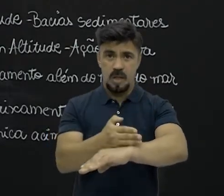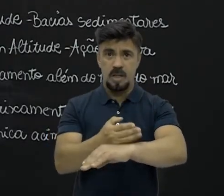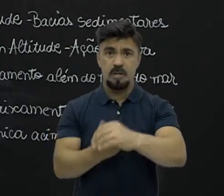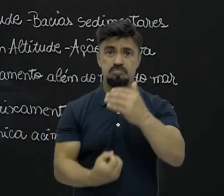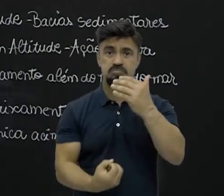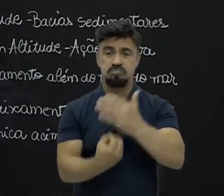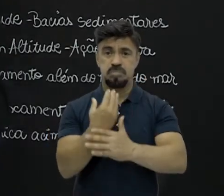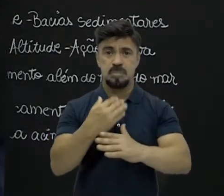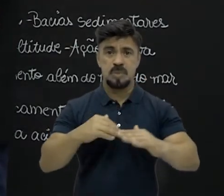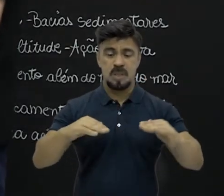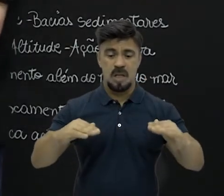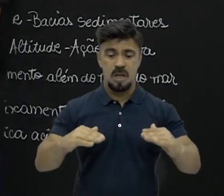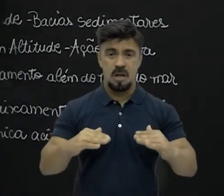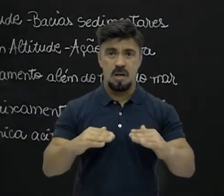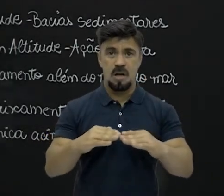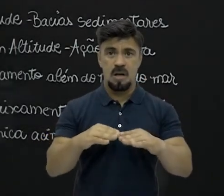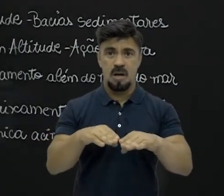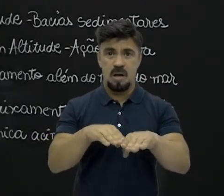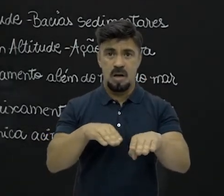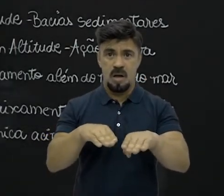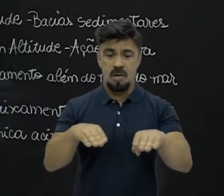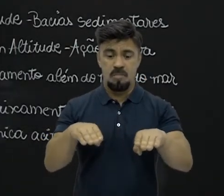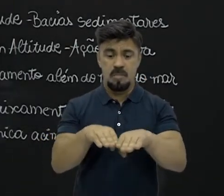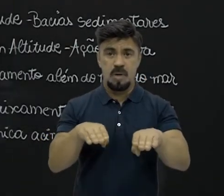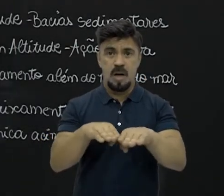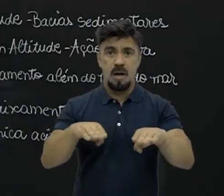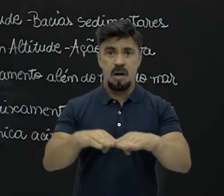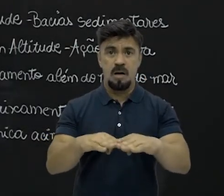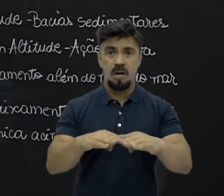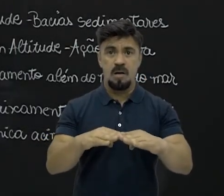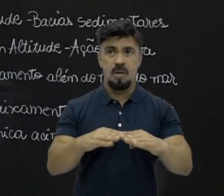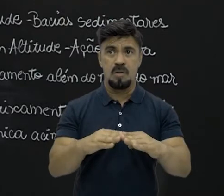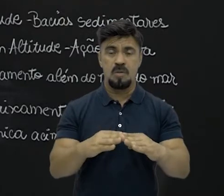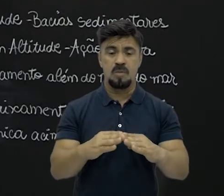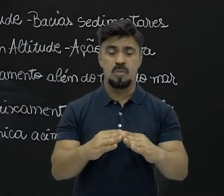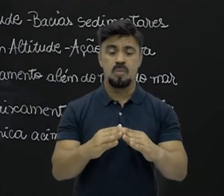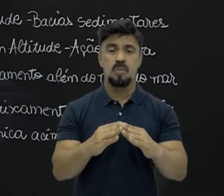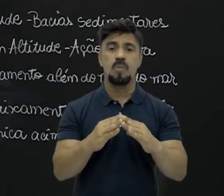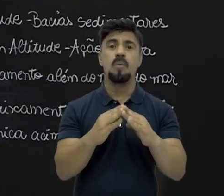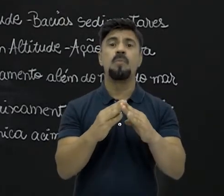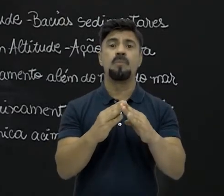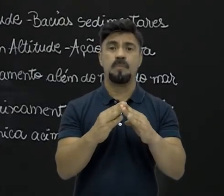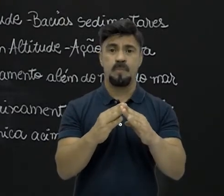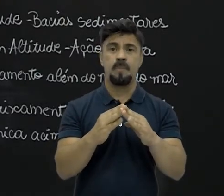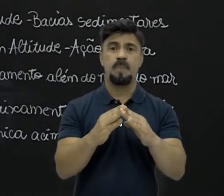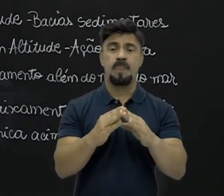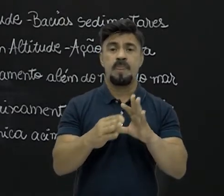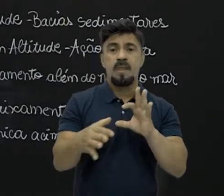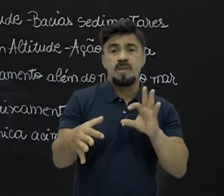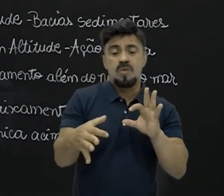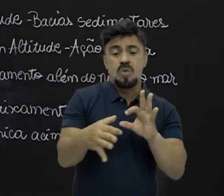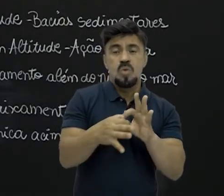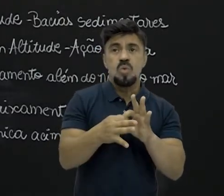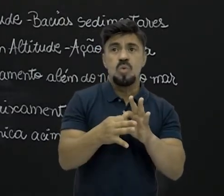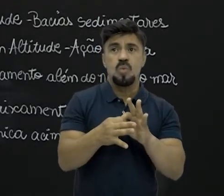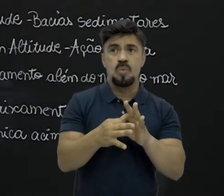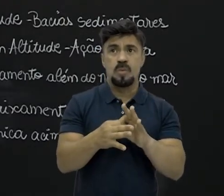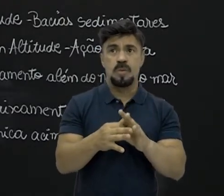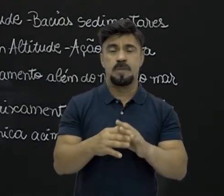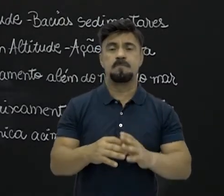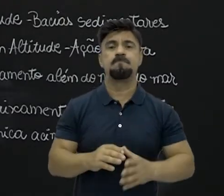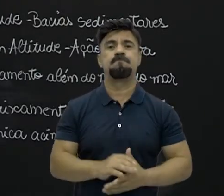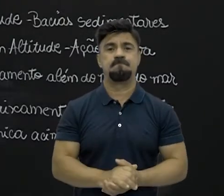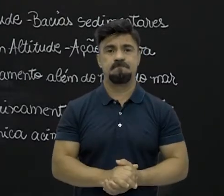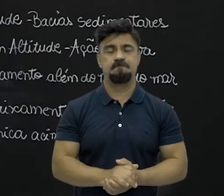de montanhas. Então, com isso, as placas, elas acabam se juntando, se dobrando e se erguendo e